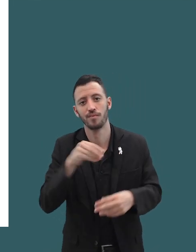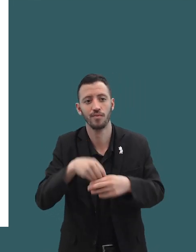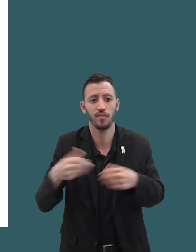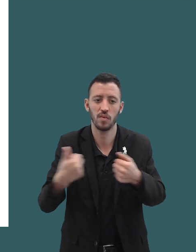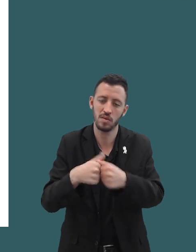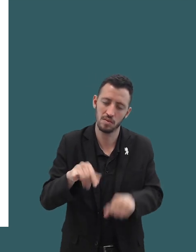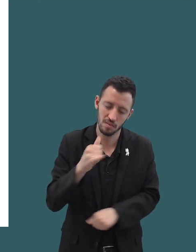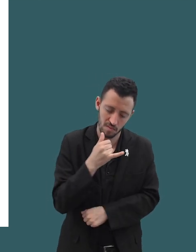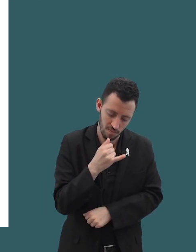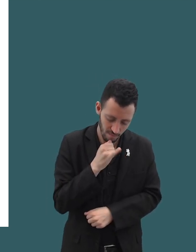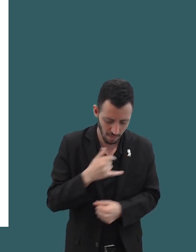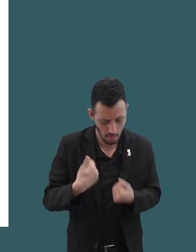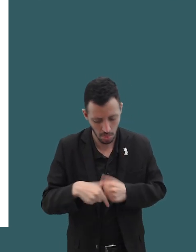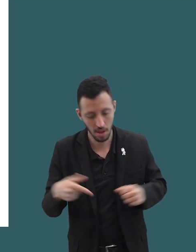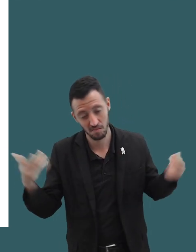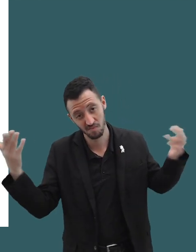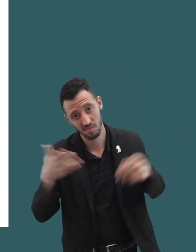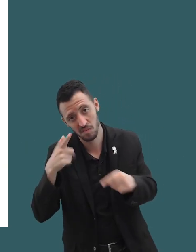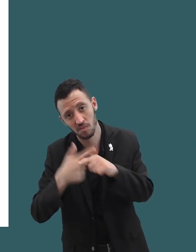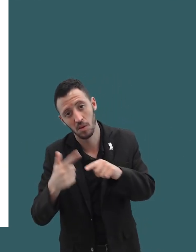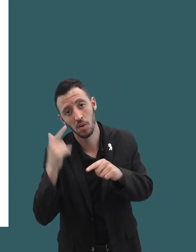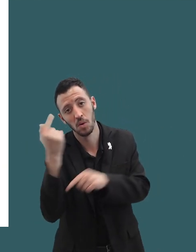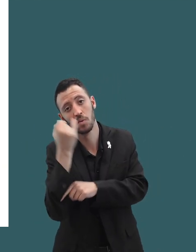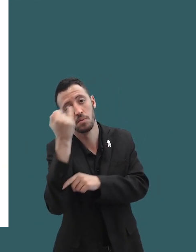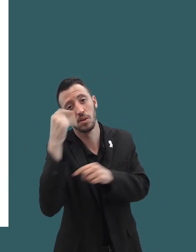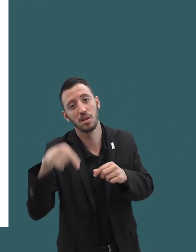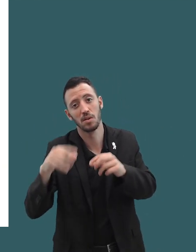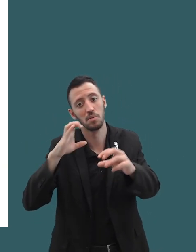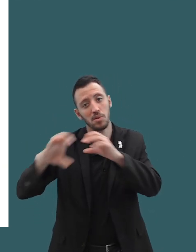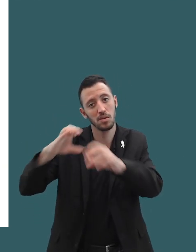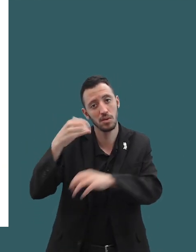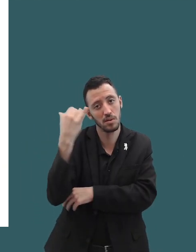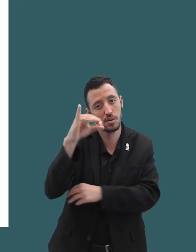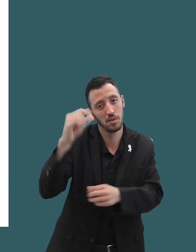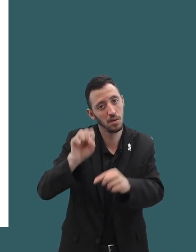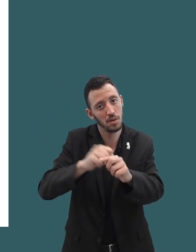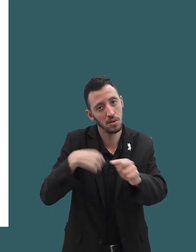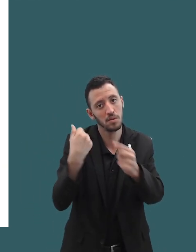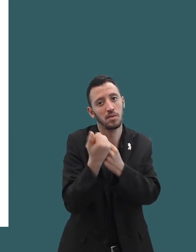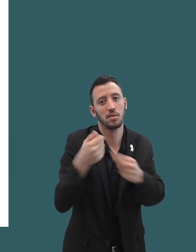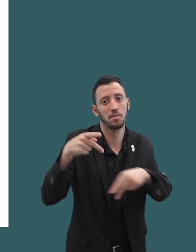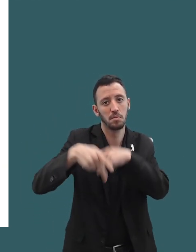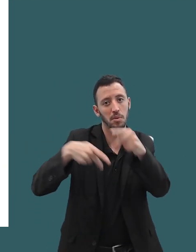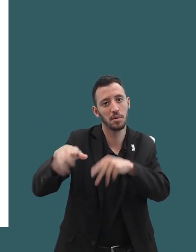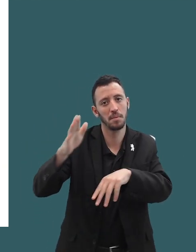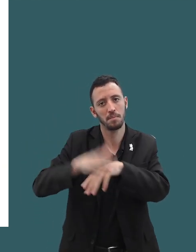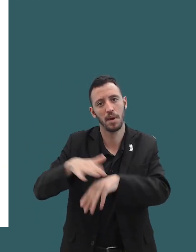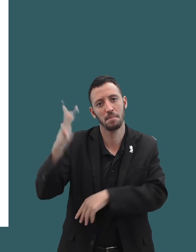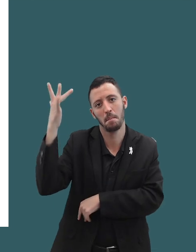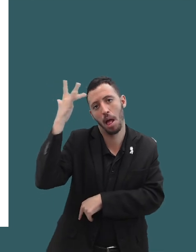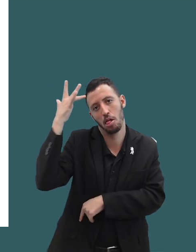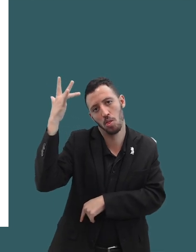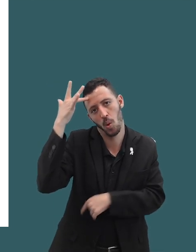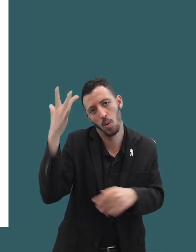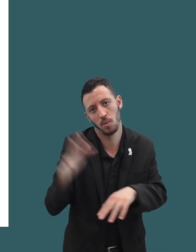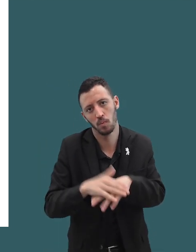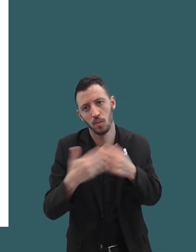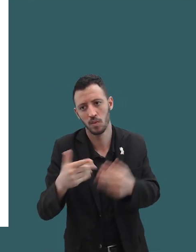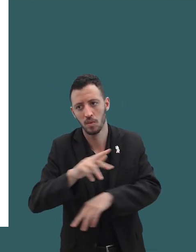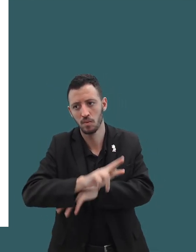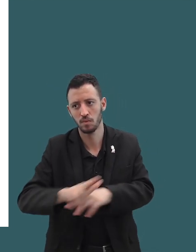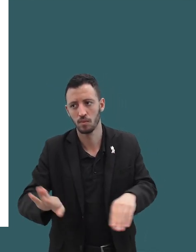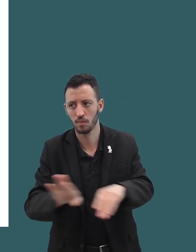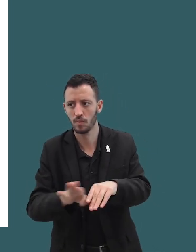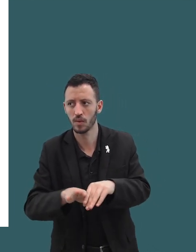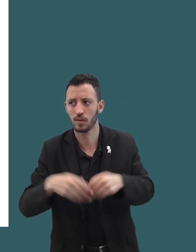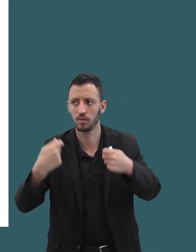não esteja aqui, que eu acho que é importante, é para comunicar a ciência para a sociedade, para a população madura, né, que nem eu, etc.,